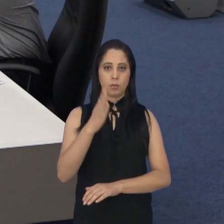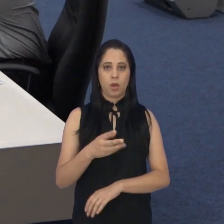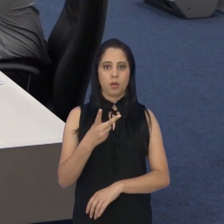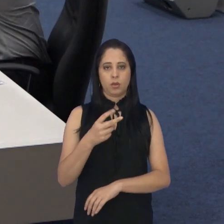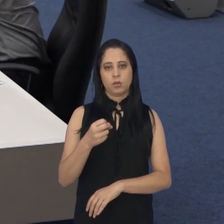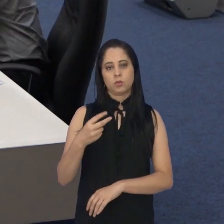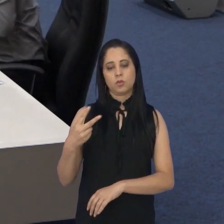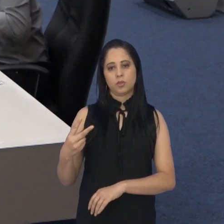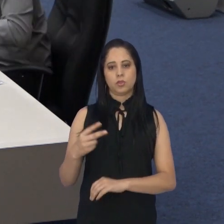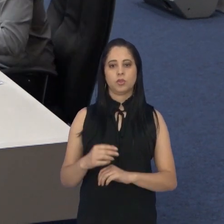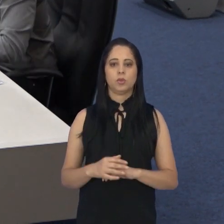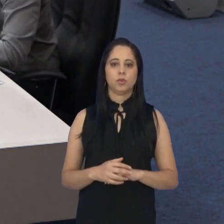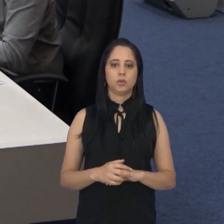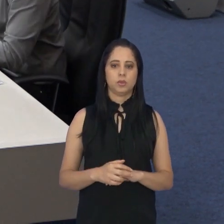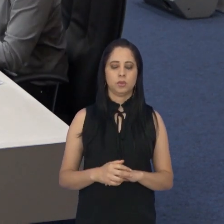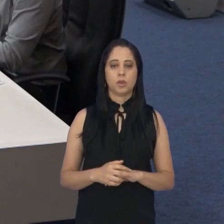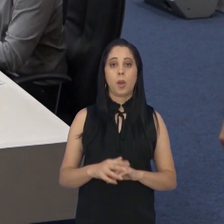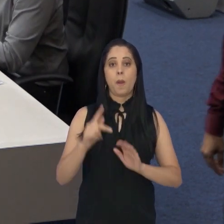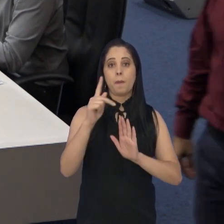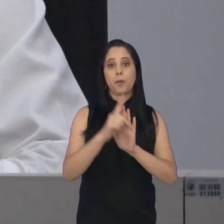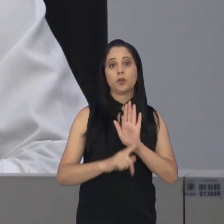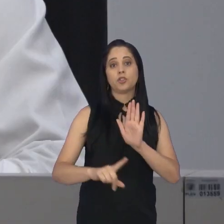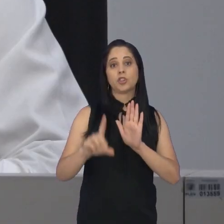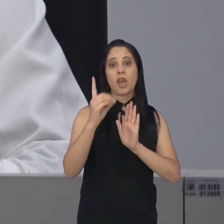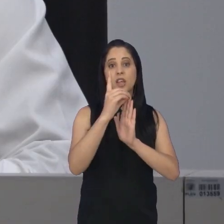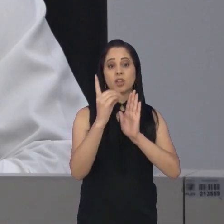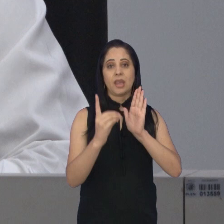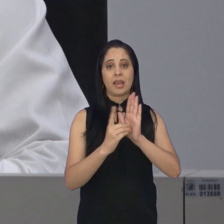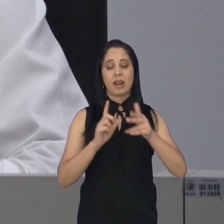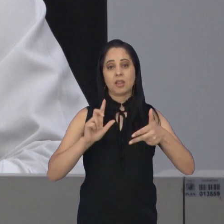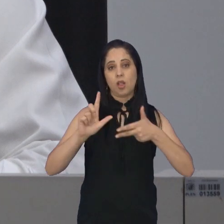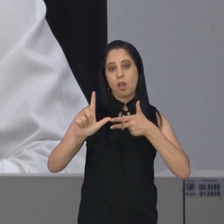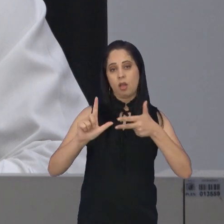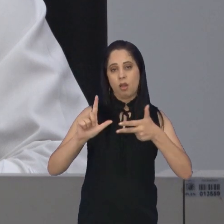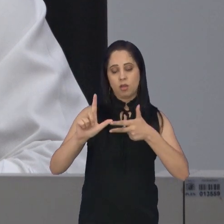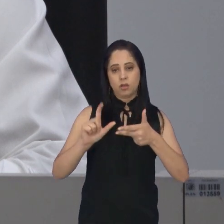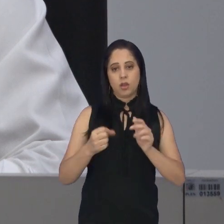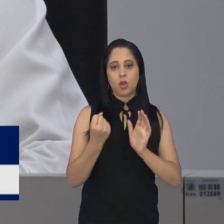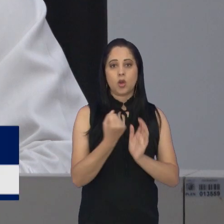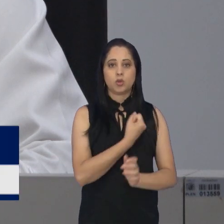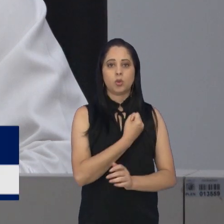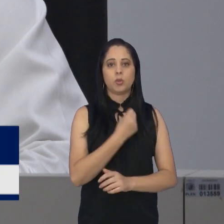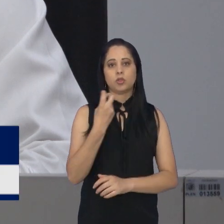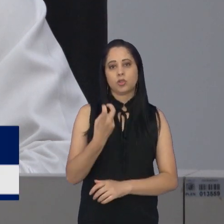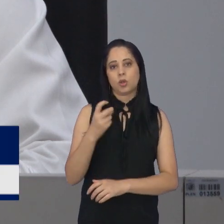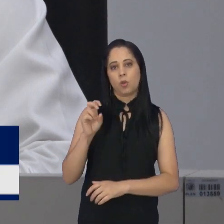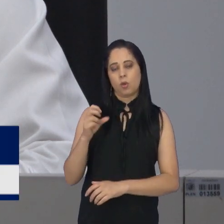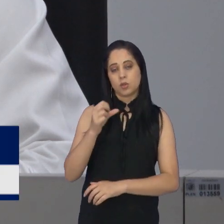2022. Projeto de decreto legislativo número